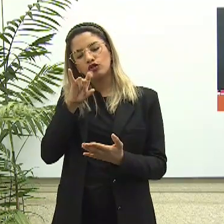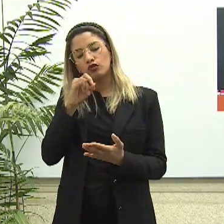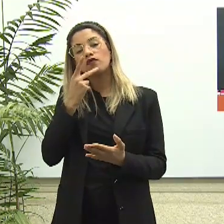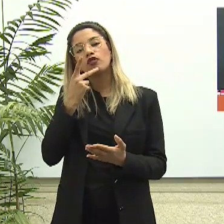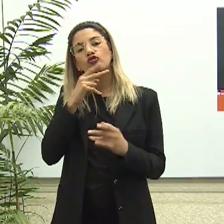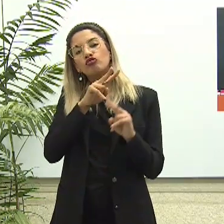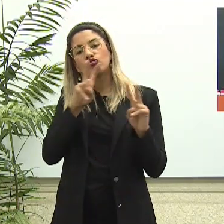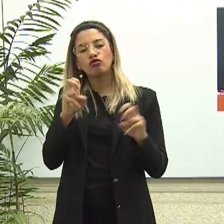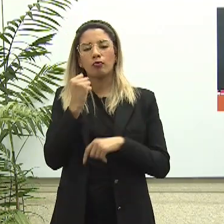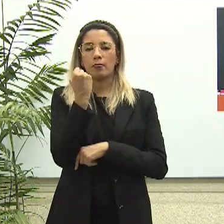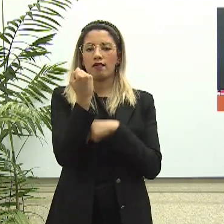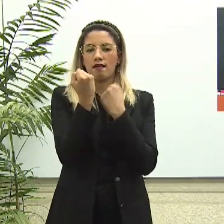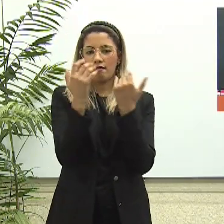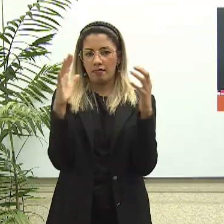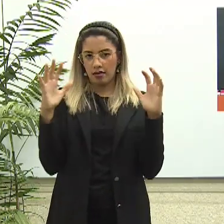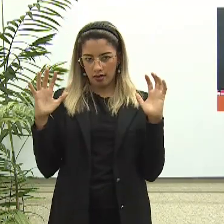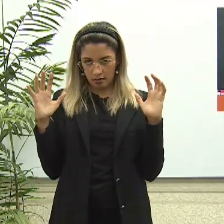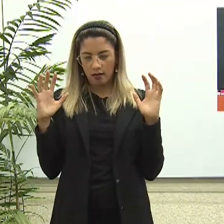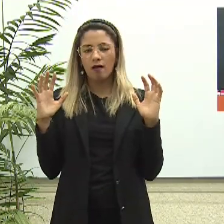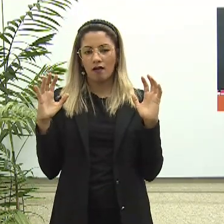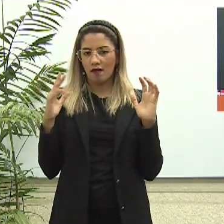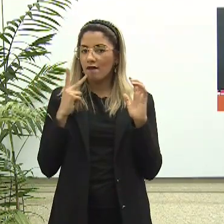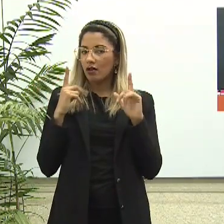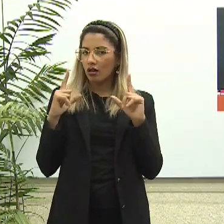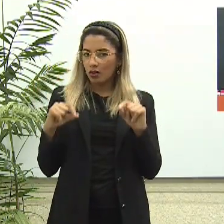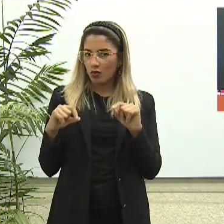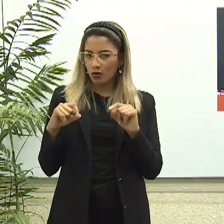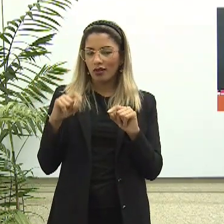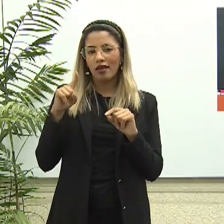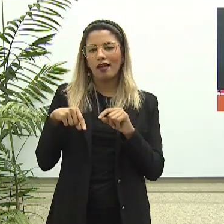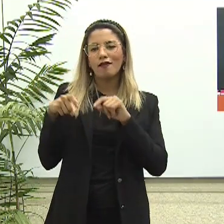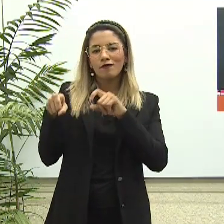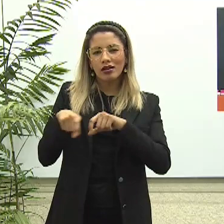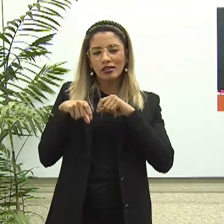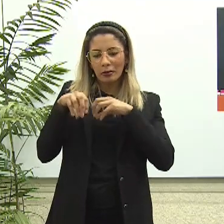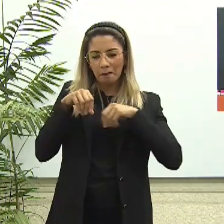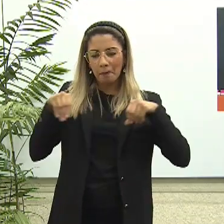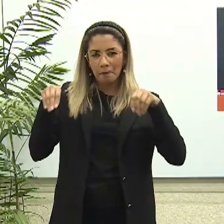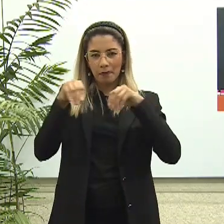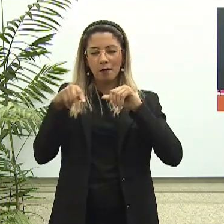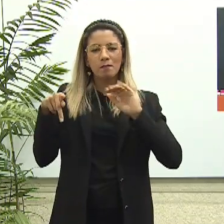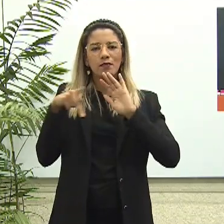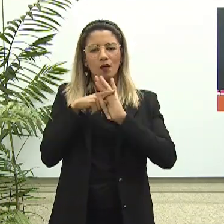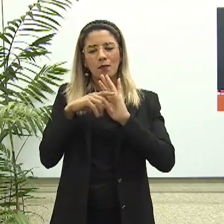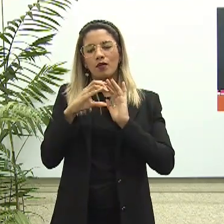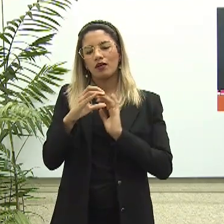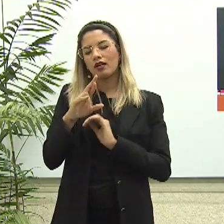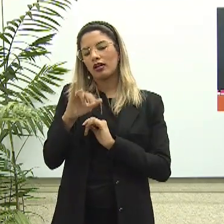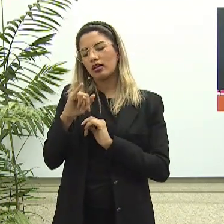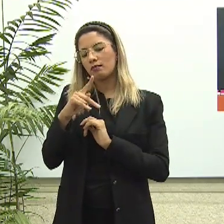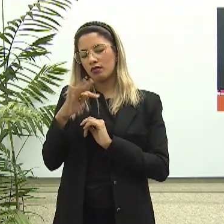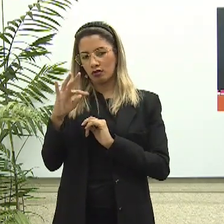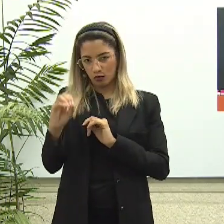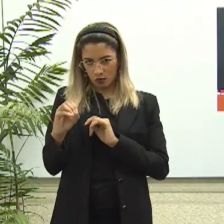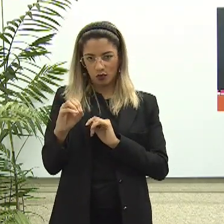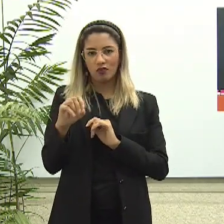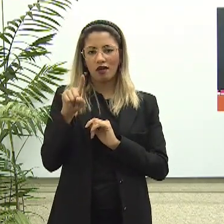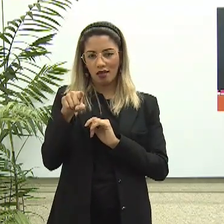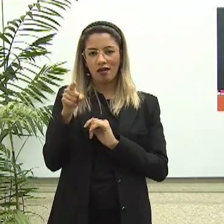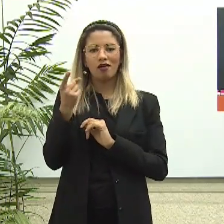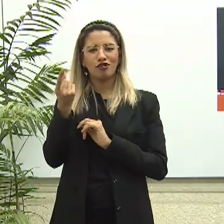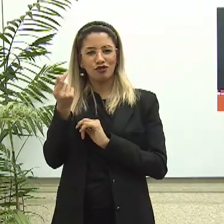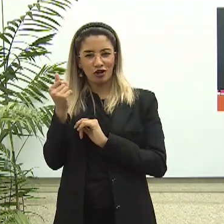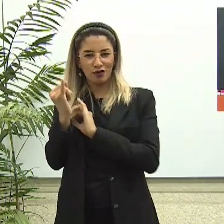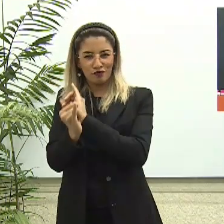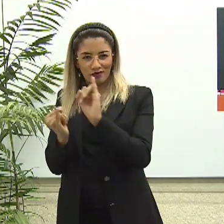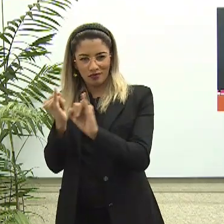por exemplo eh a gente chama de fazenda eh de mineração de criptomoedas por exemplo que substitui o papel algumas fazendas